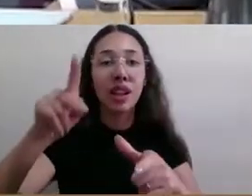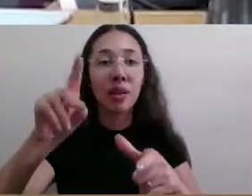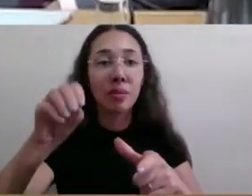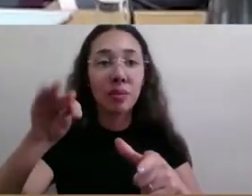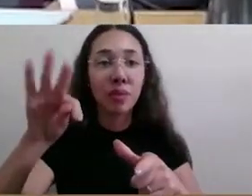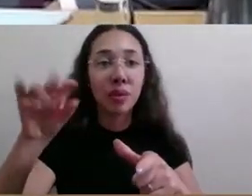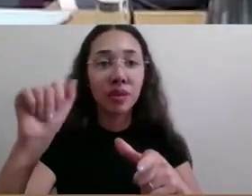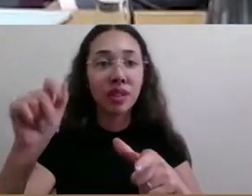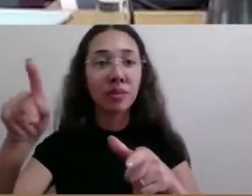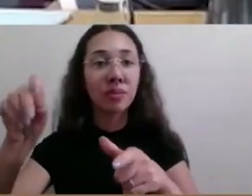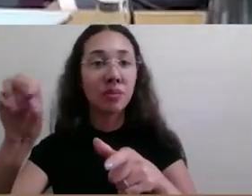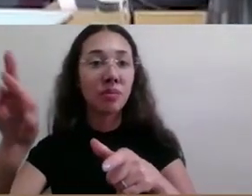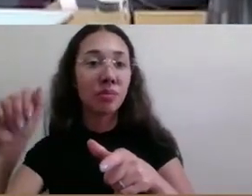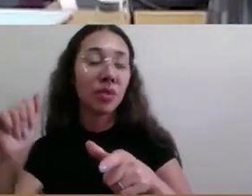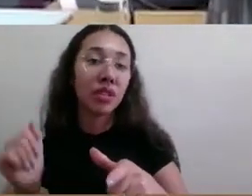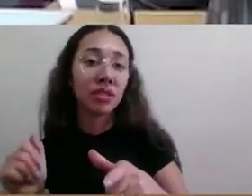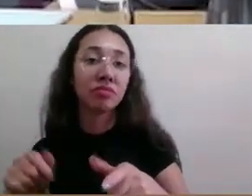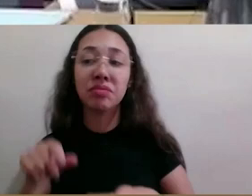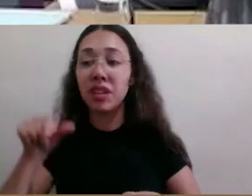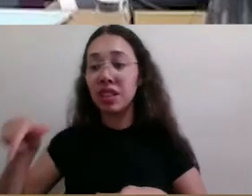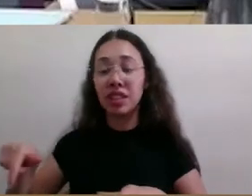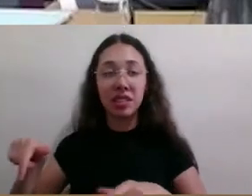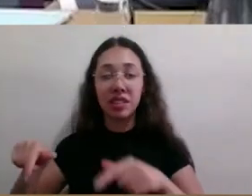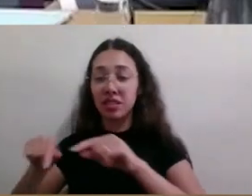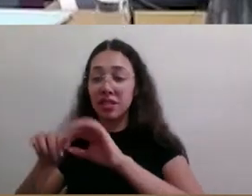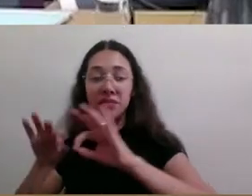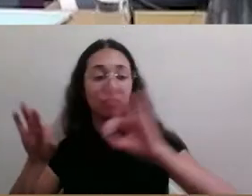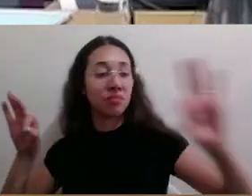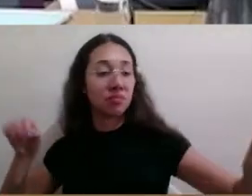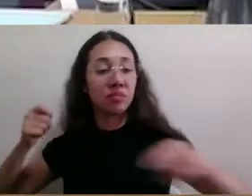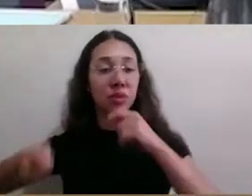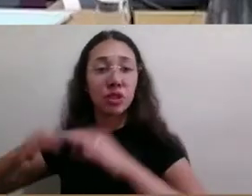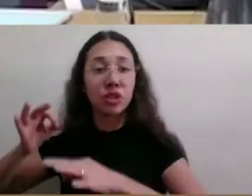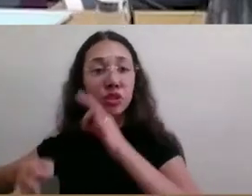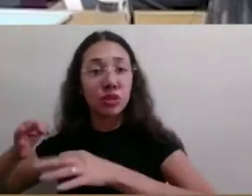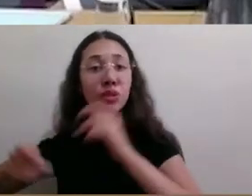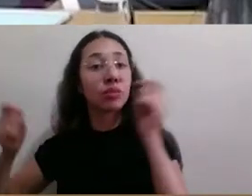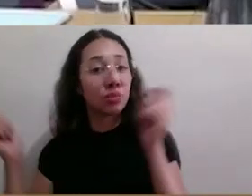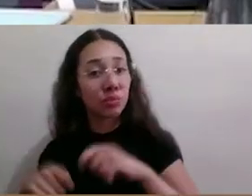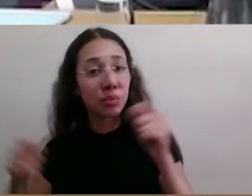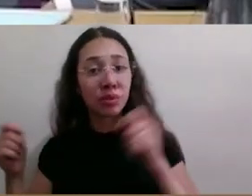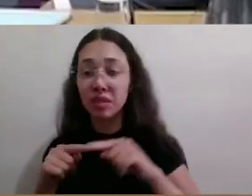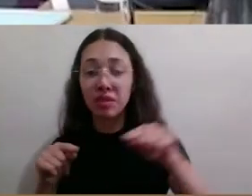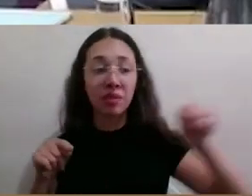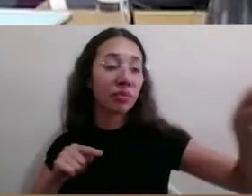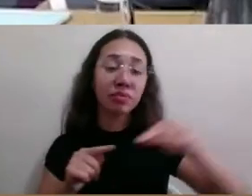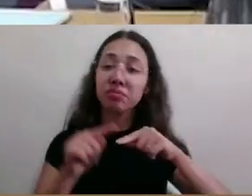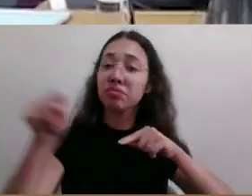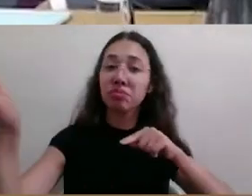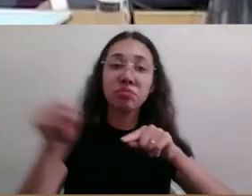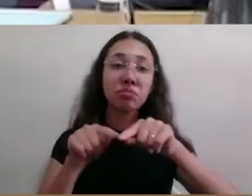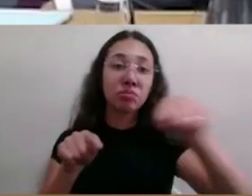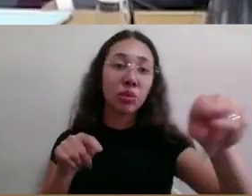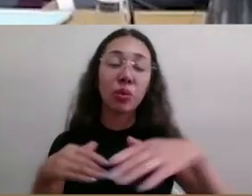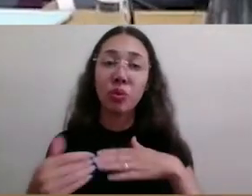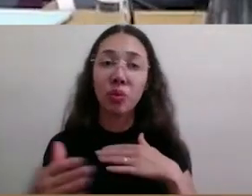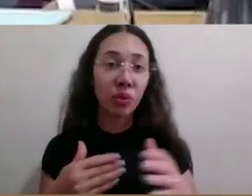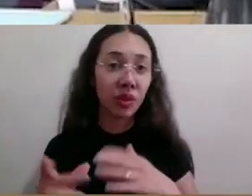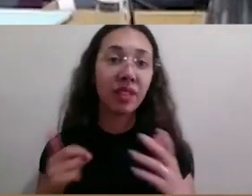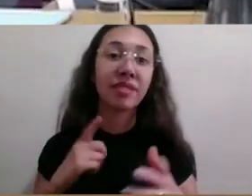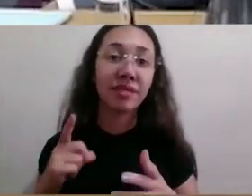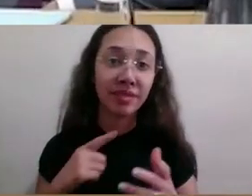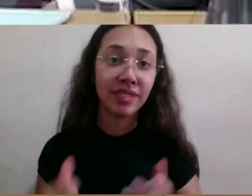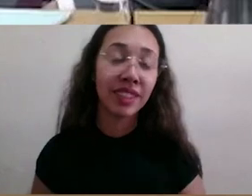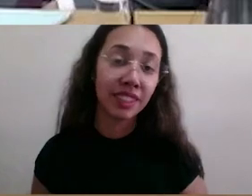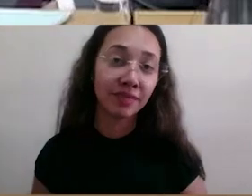pode estar julgando Sorocaba. Né? Então, esse é o bonito, né? Esse auxílio nos